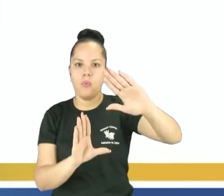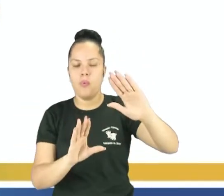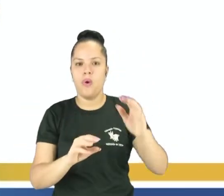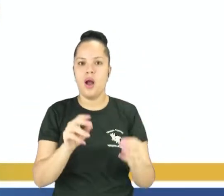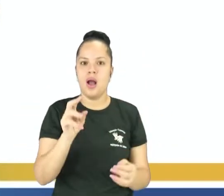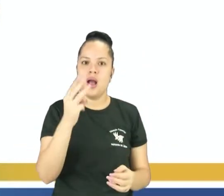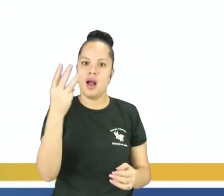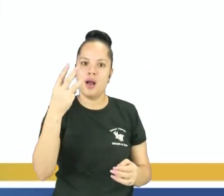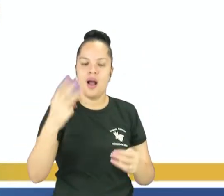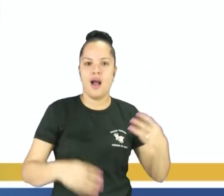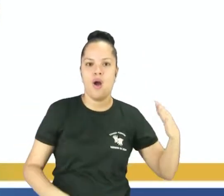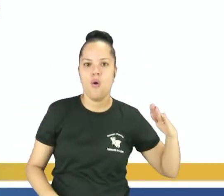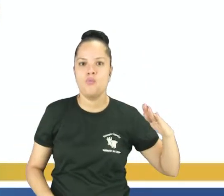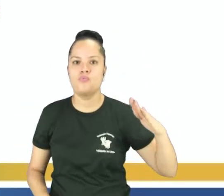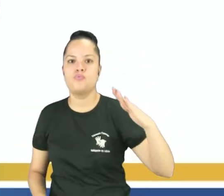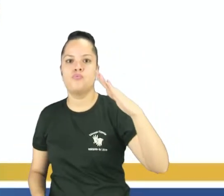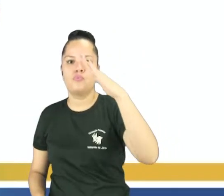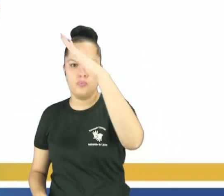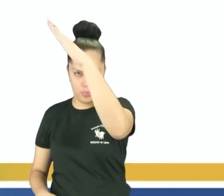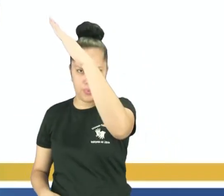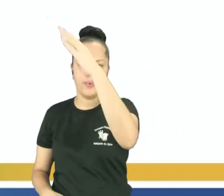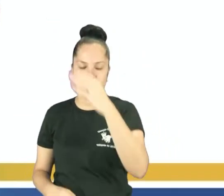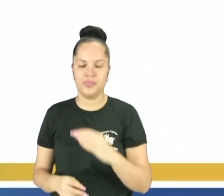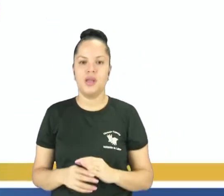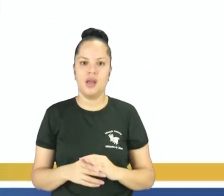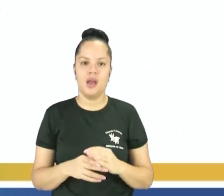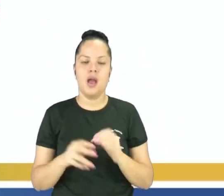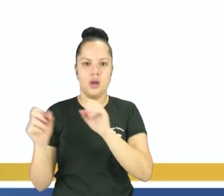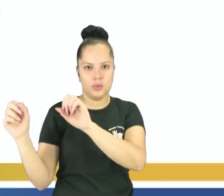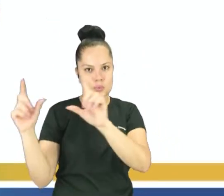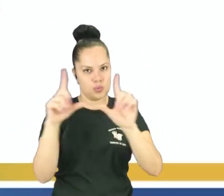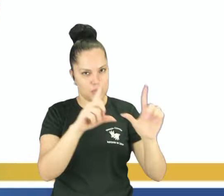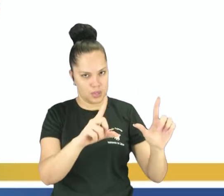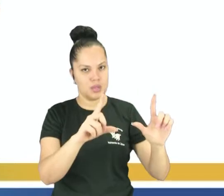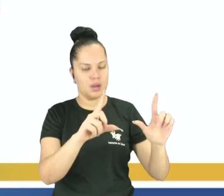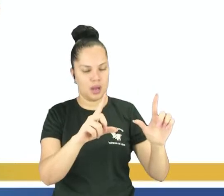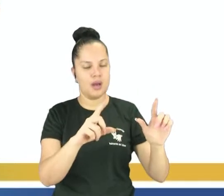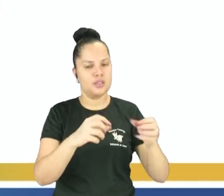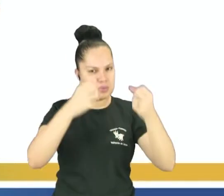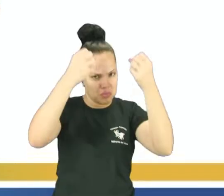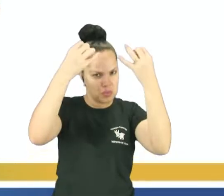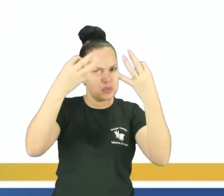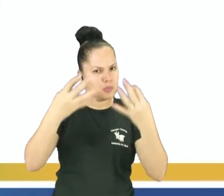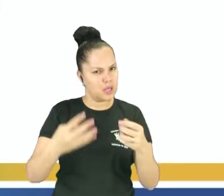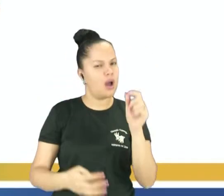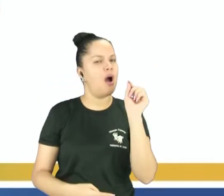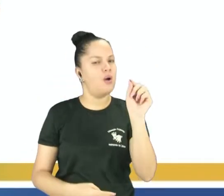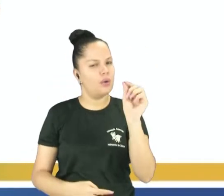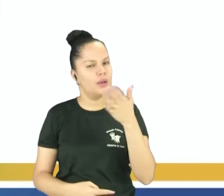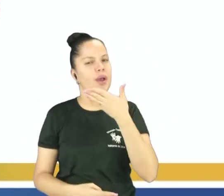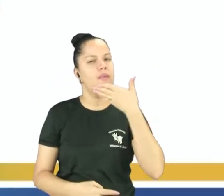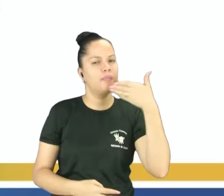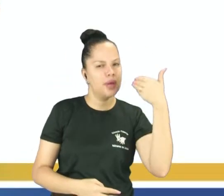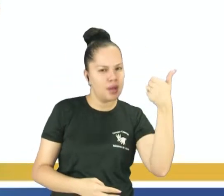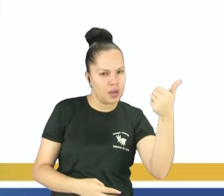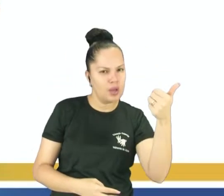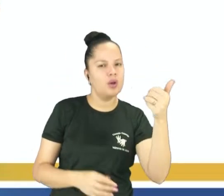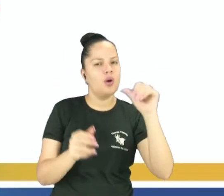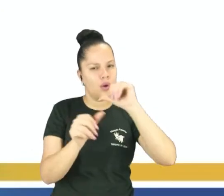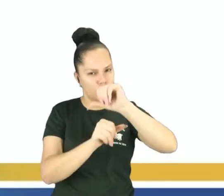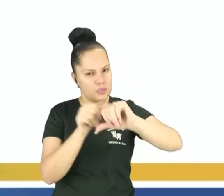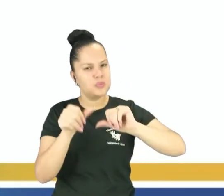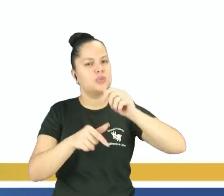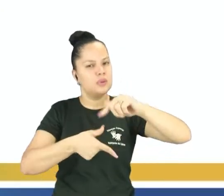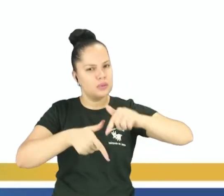transladando. Vamos nos próximos slides definir melhor cada um desses tipos de transformações.